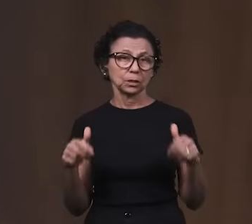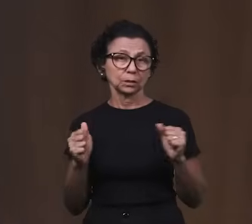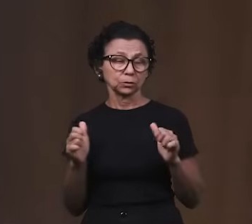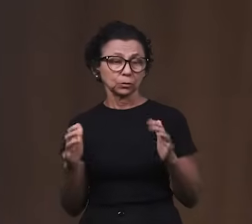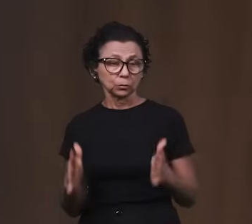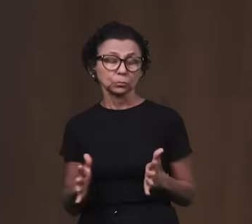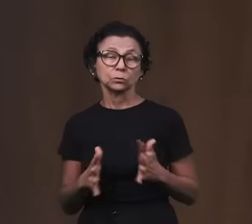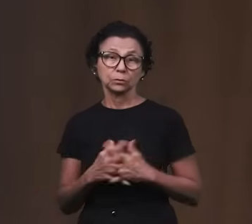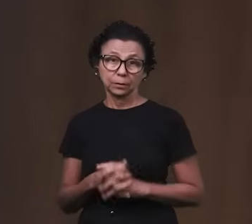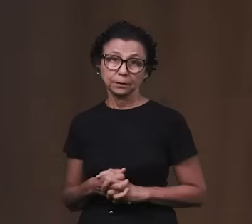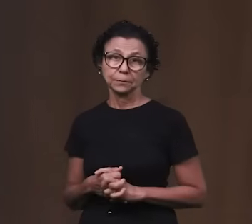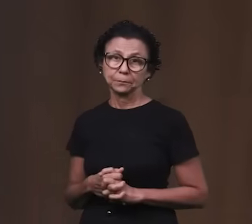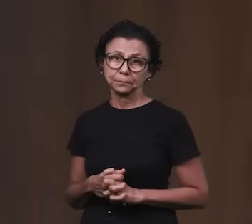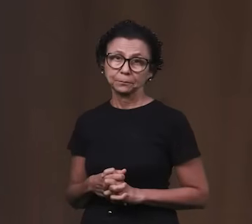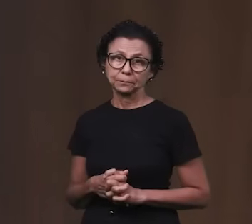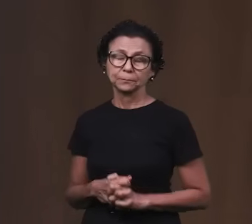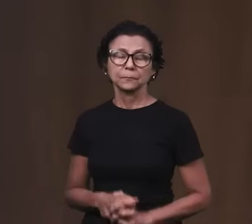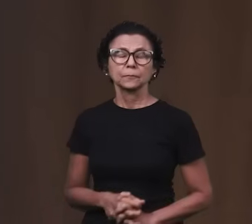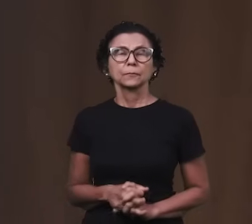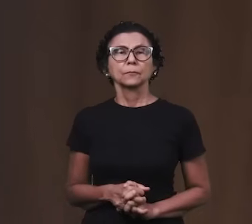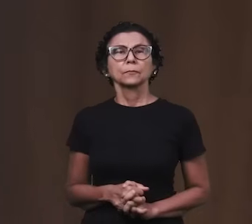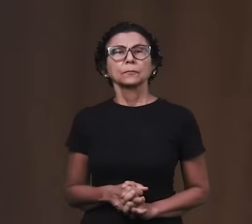correção que você vai dar.